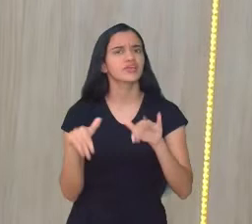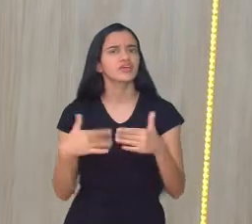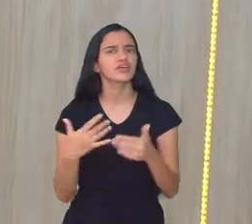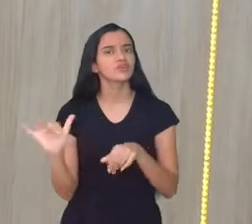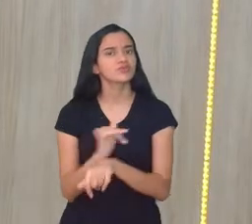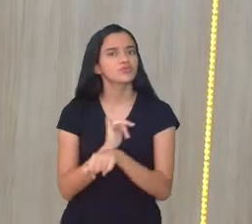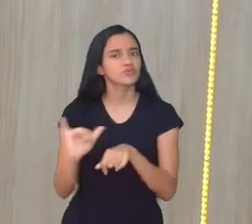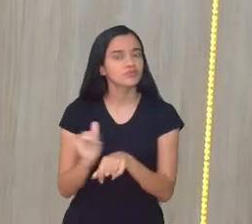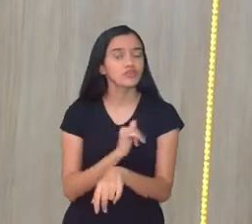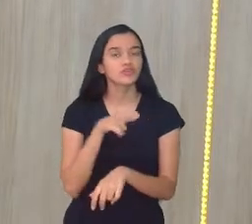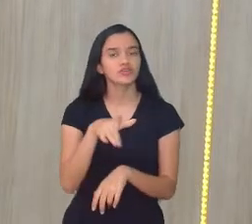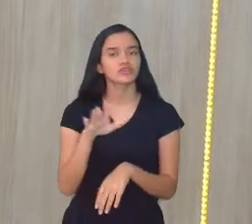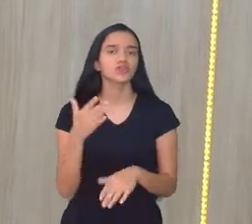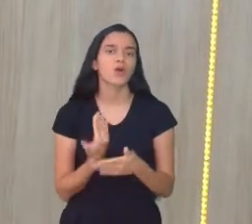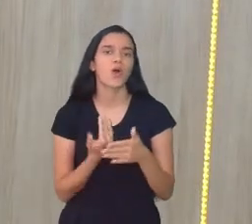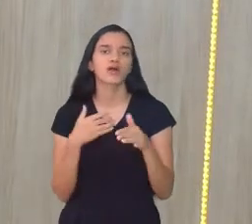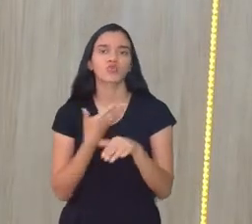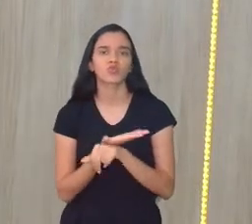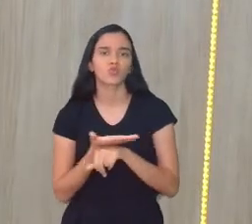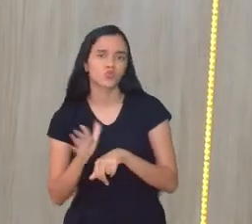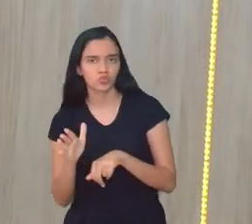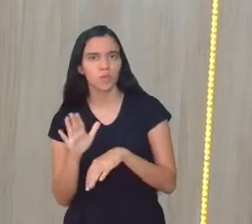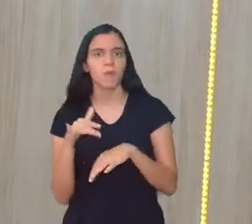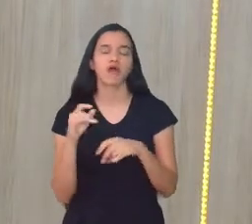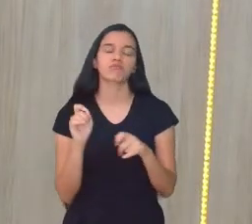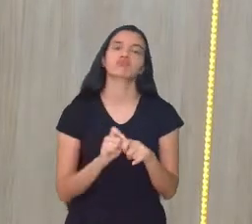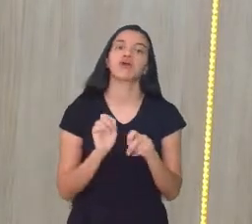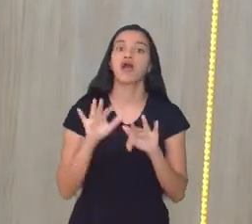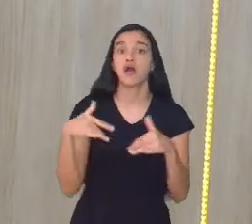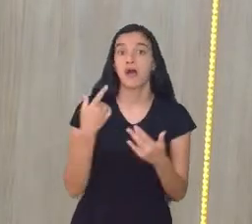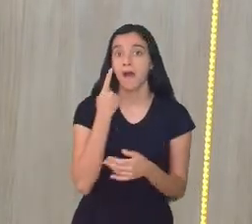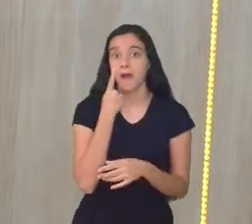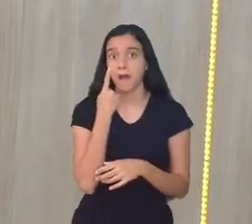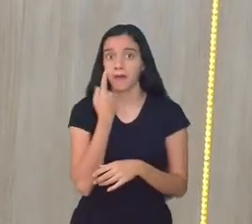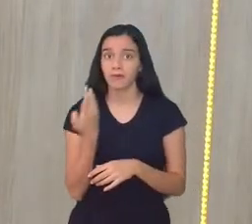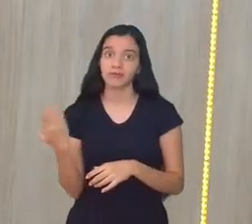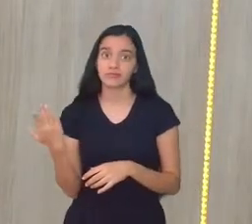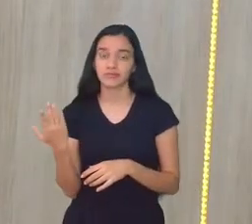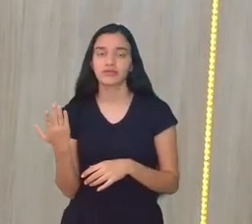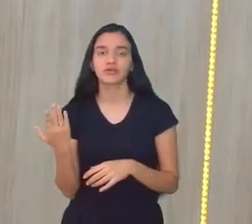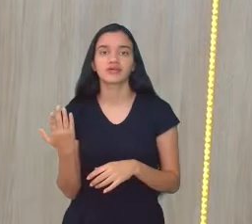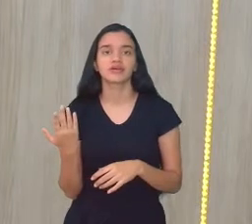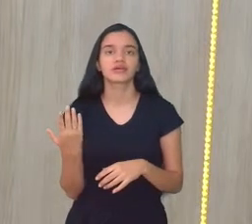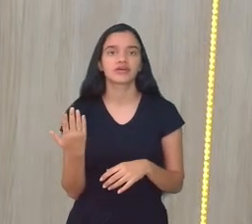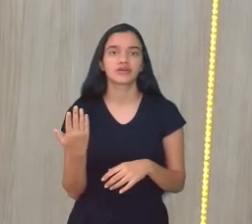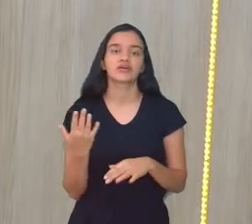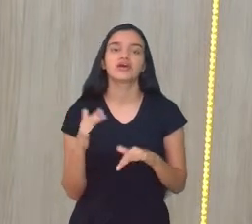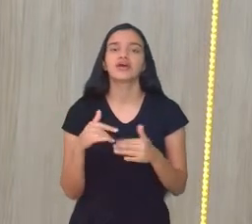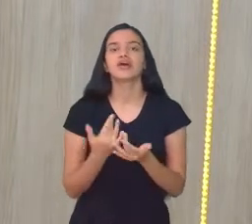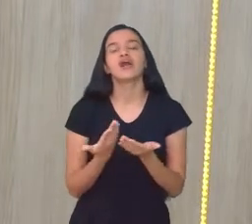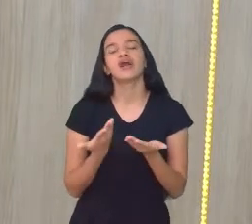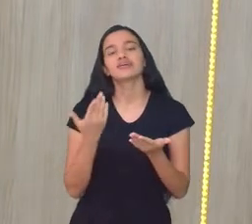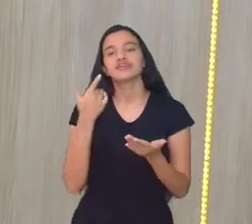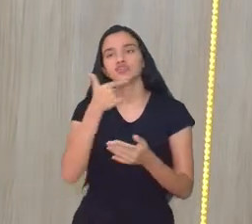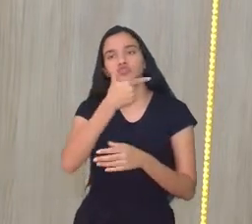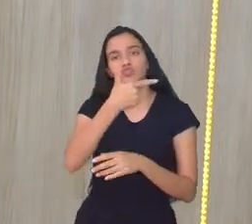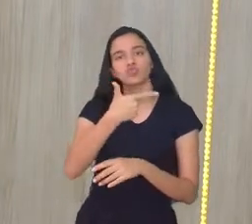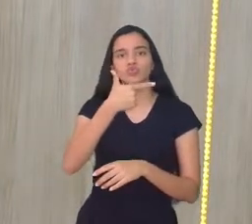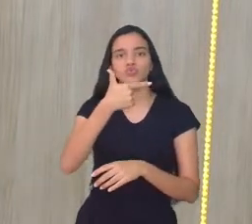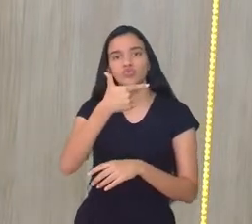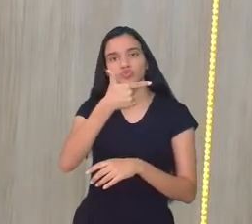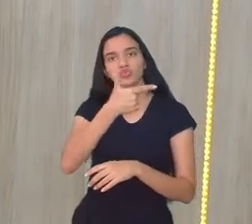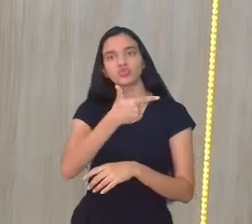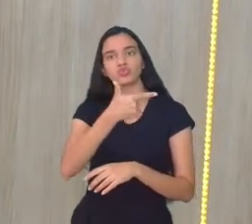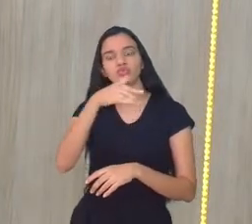muitos de vocês estão acostumados a fazer. Ora, eu boto outro exemplo, tá, gente?